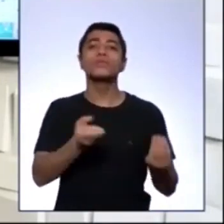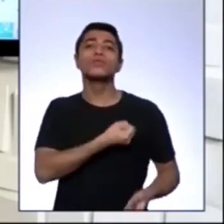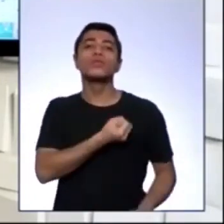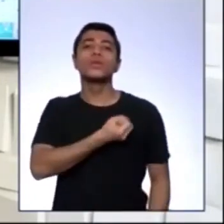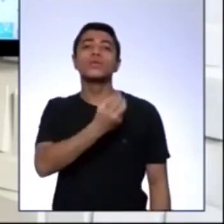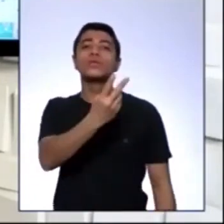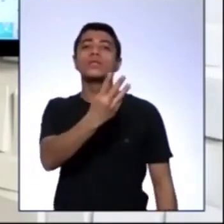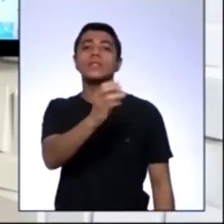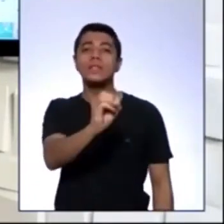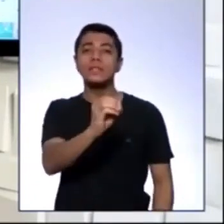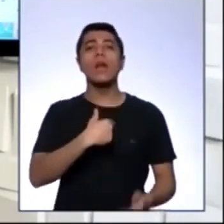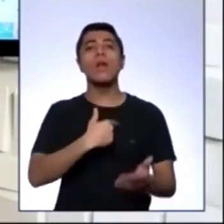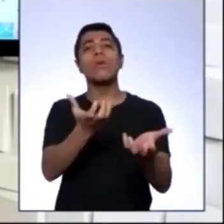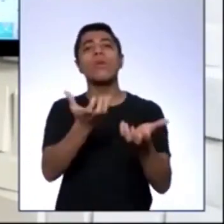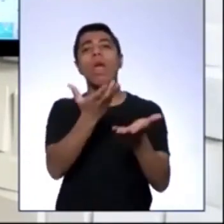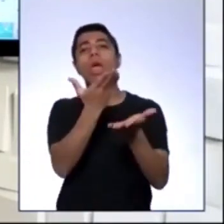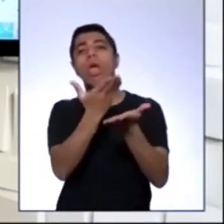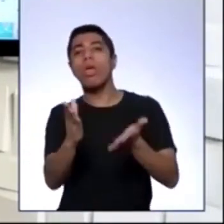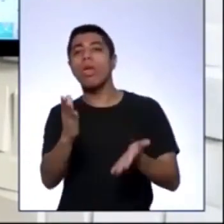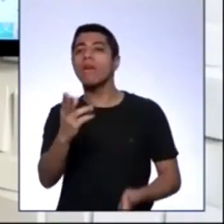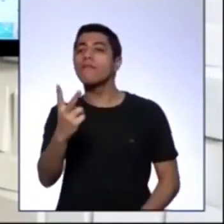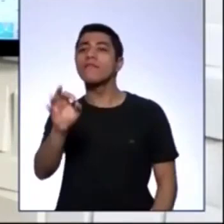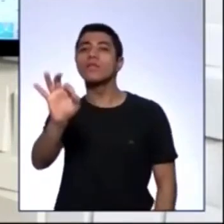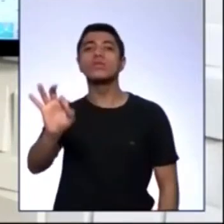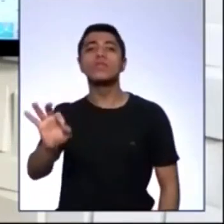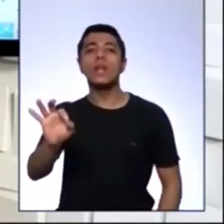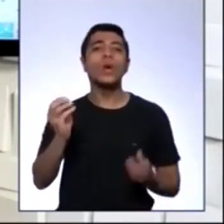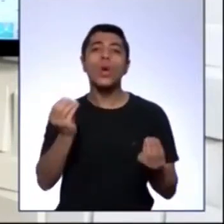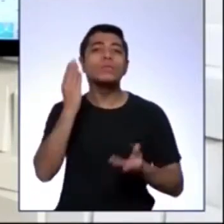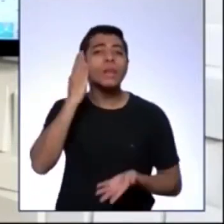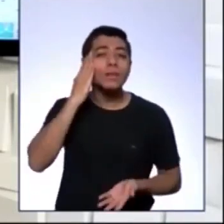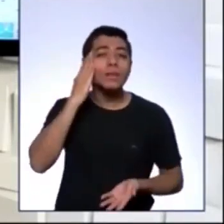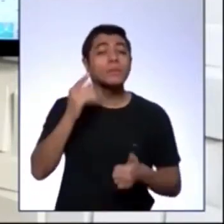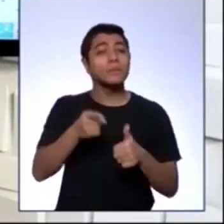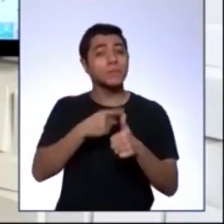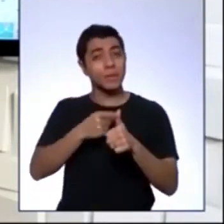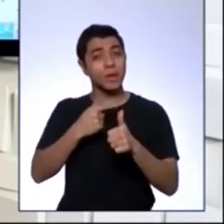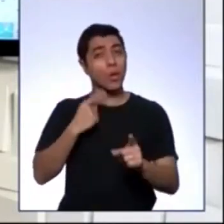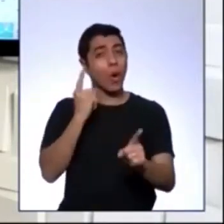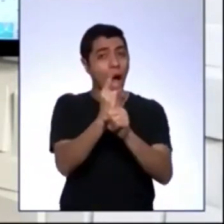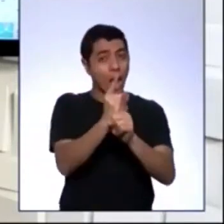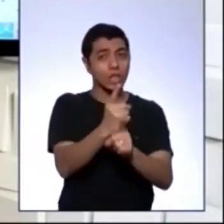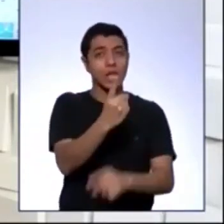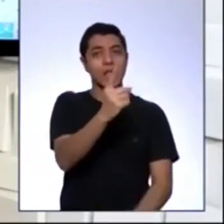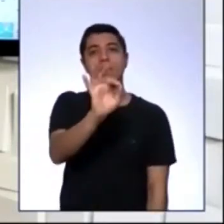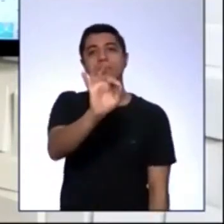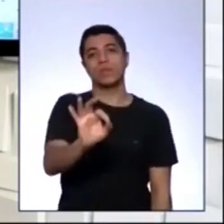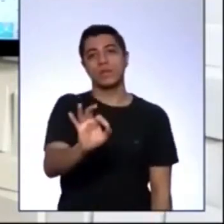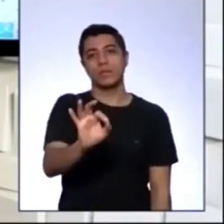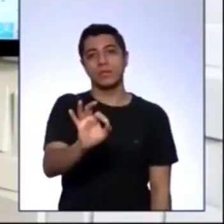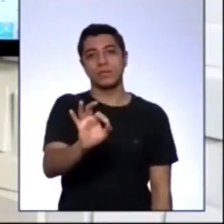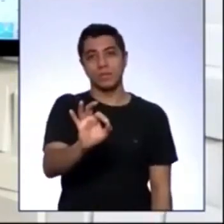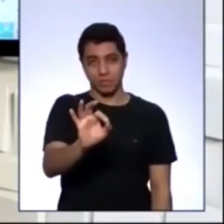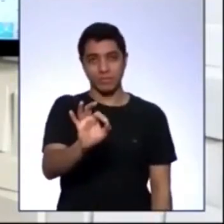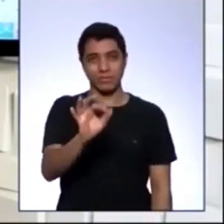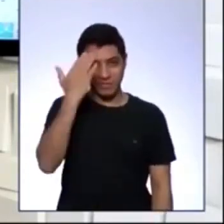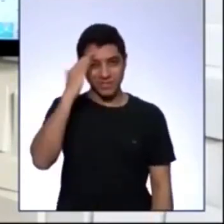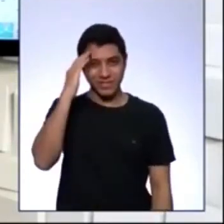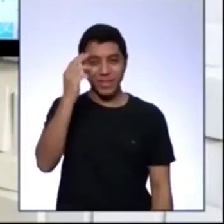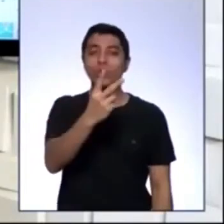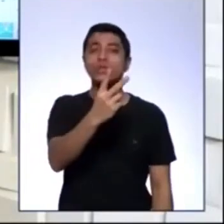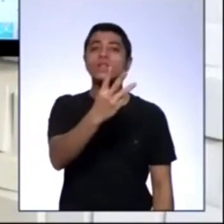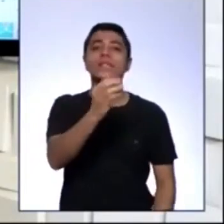primeiro primeiro cálculo 10% primeiro cálculo dez porcento quanto que a 10 por cento de 230 há 23